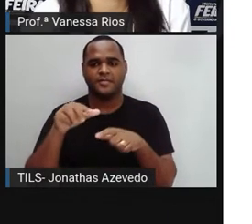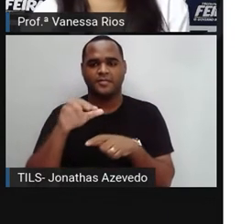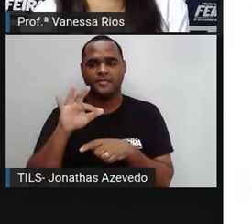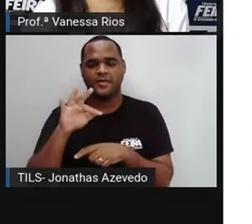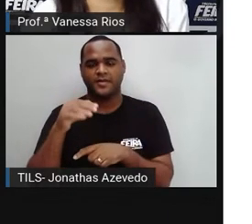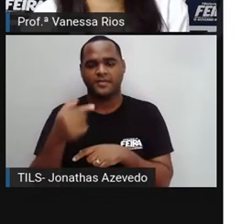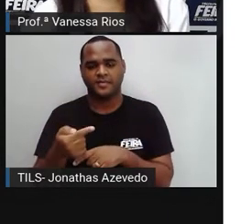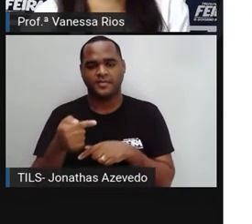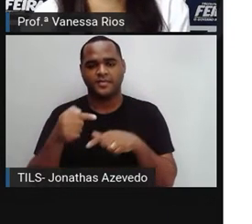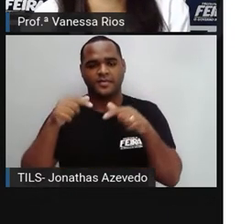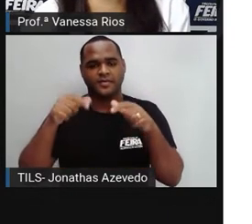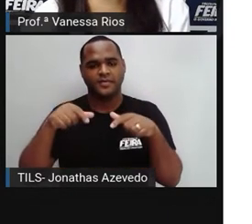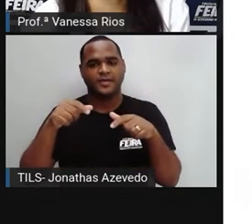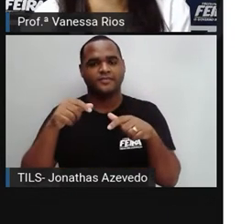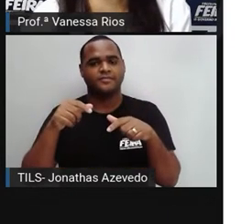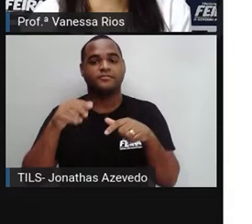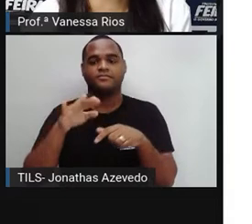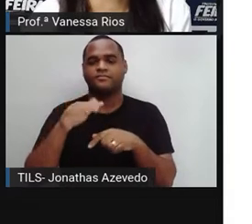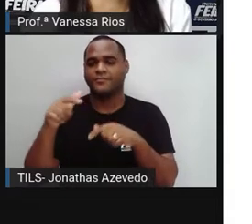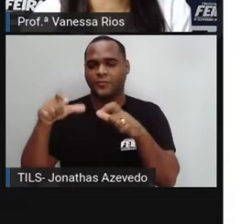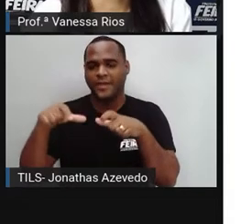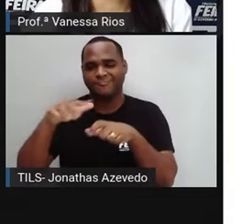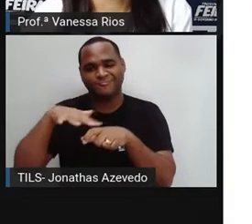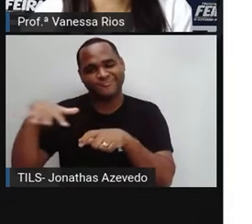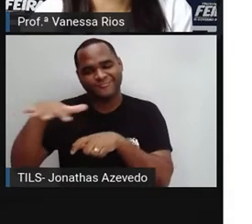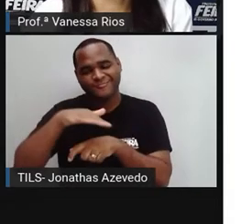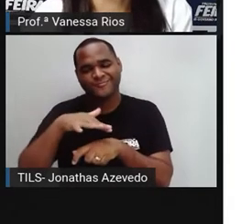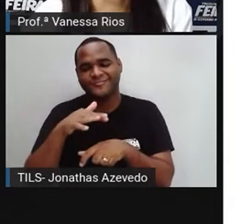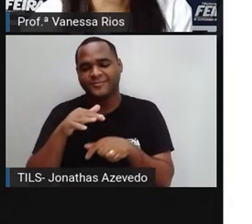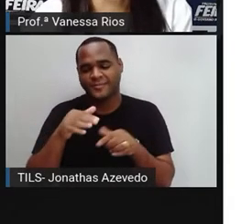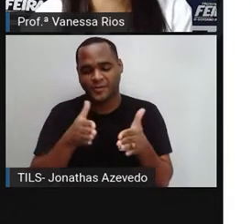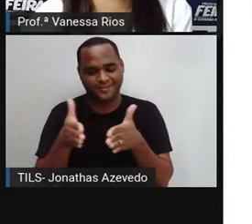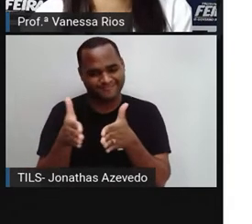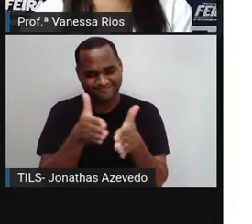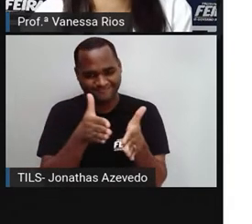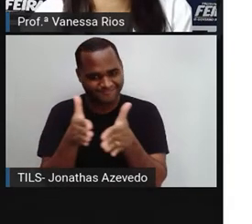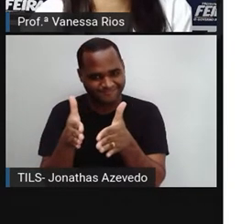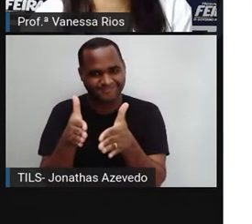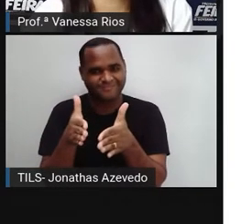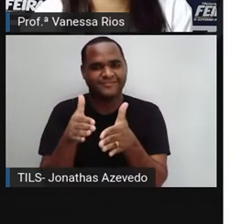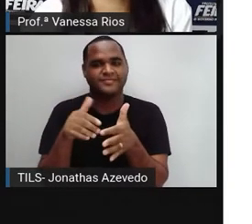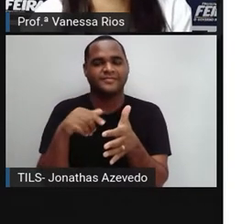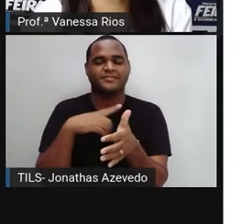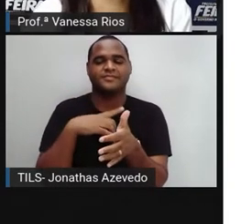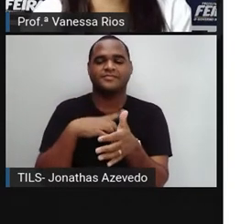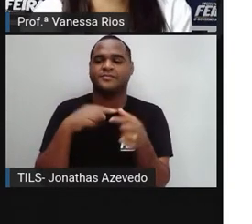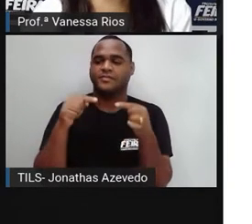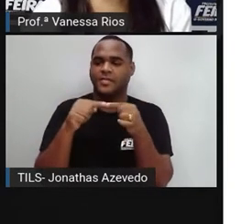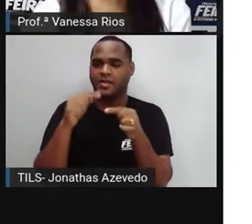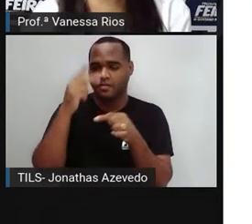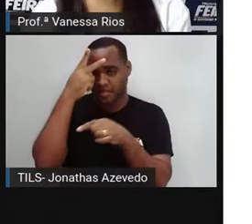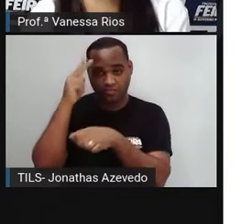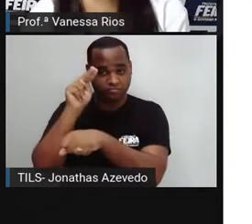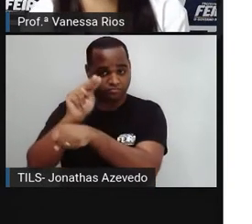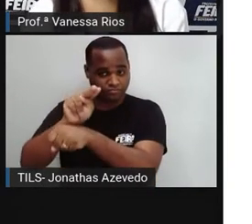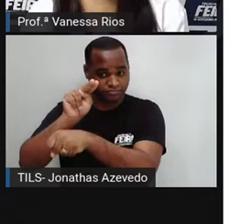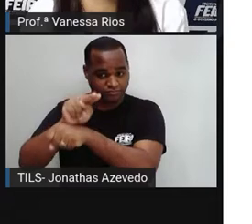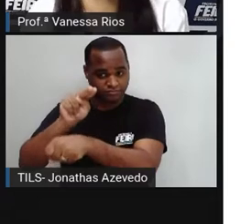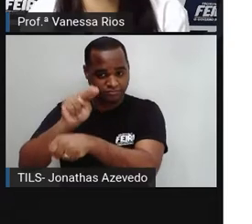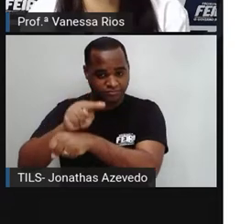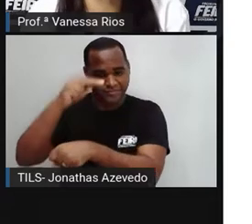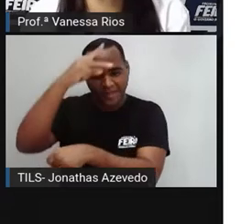conhecido aí também como Parque da Lagoa. A entrada no local é gratuita, há sempre agentes da Guarda Municipal que mantém